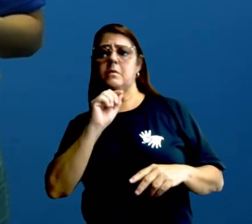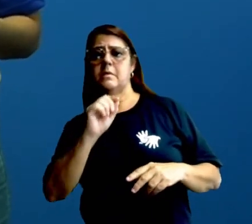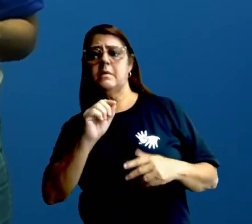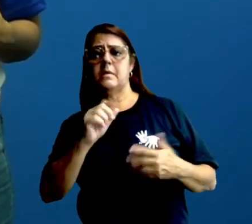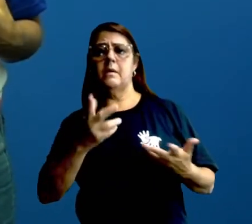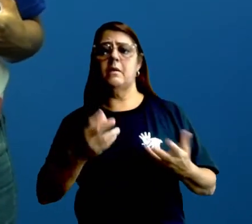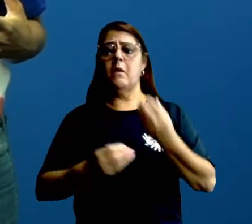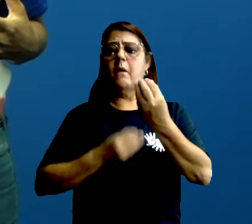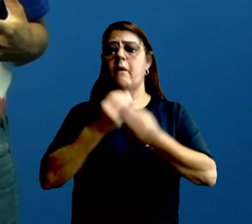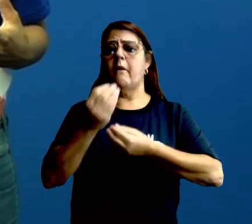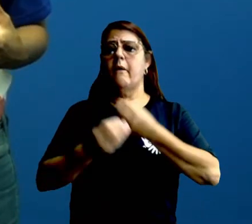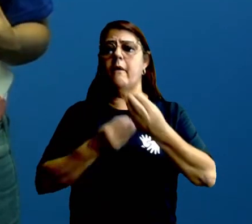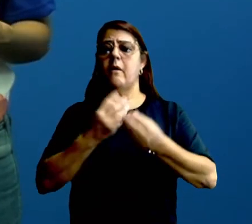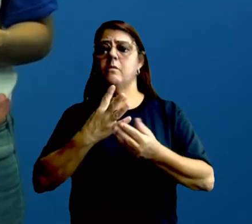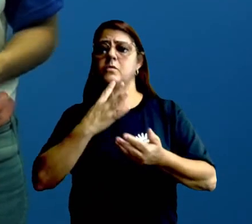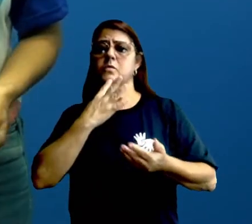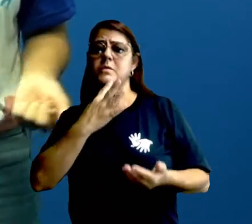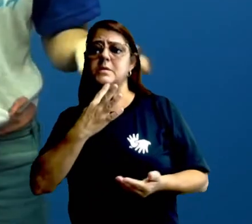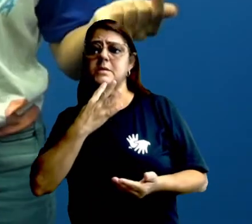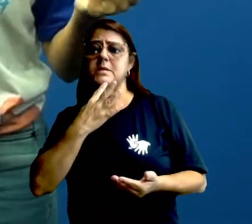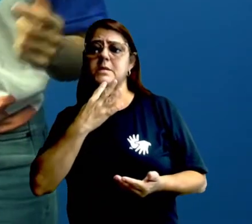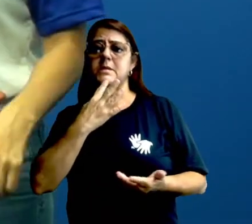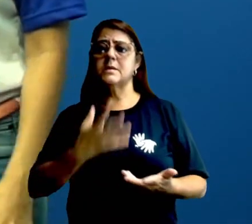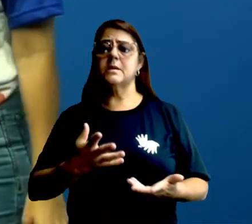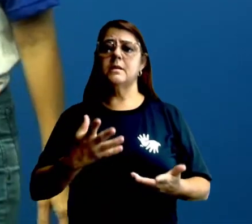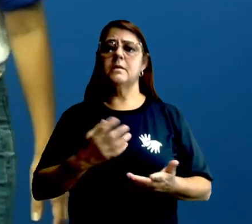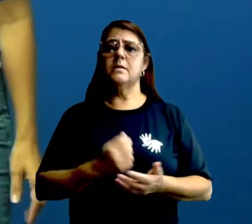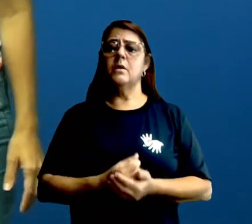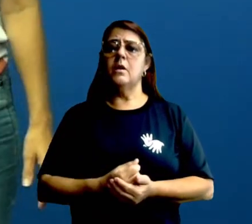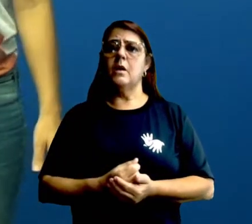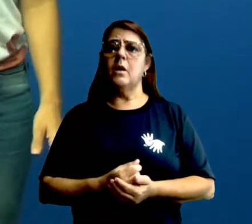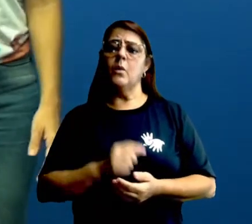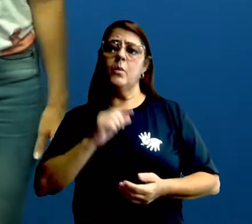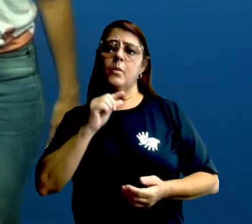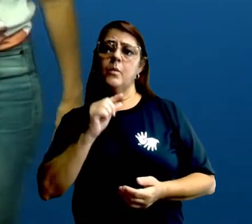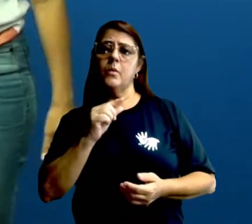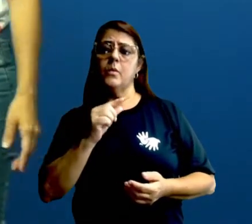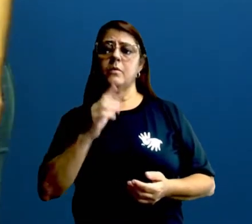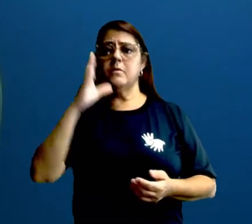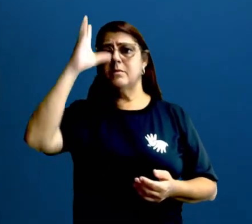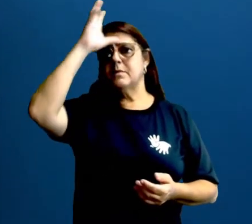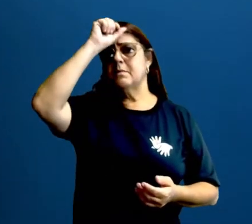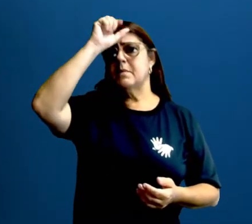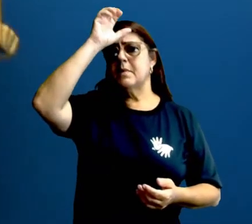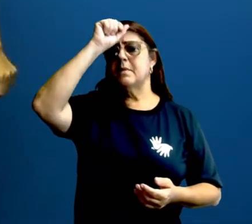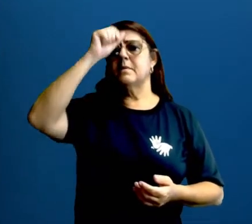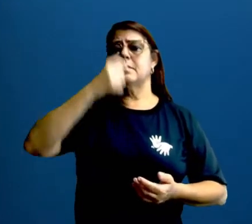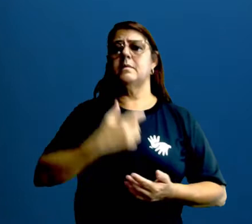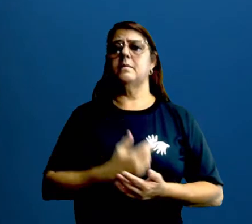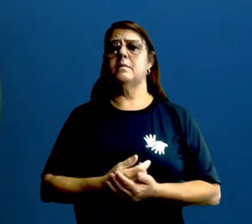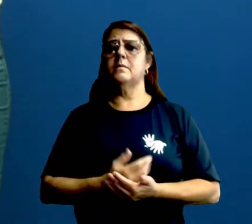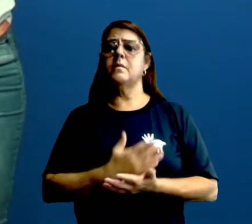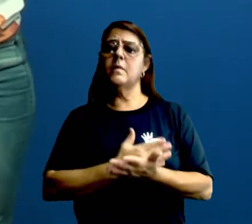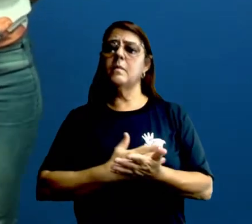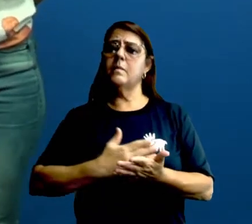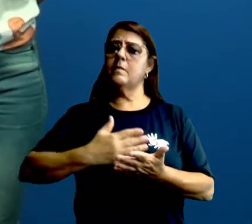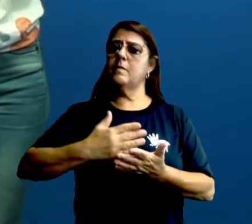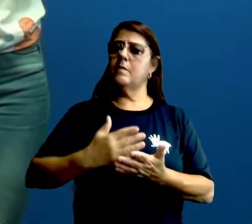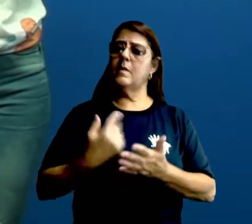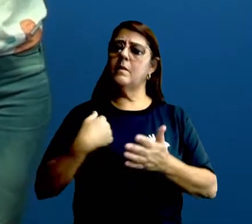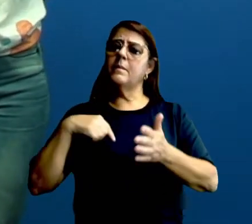é, como reconhecê-los, é um pouco do que nós vamos ver nessa aula. Então, deixa eu